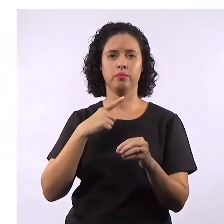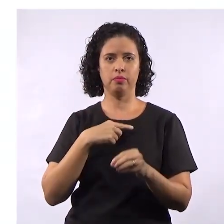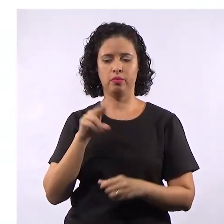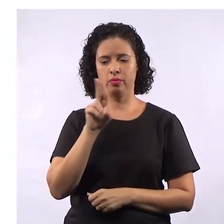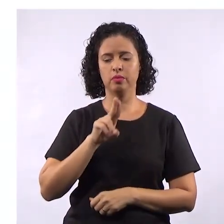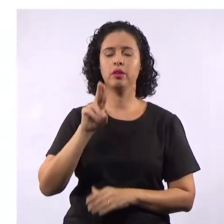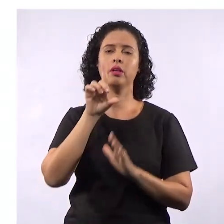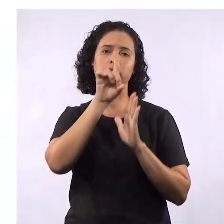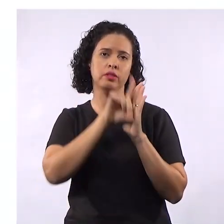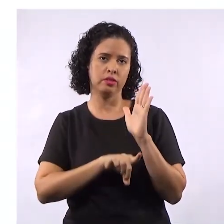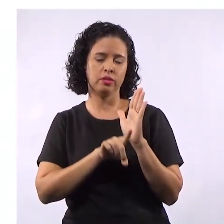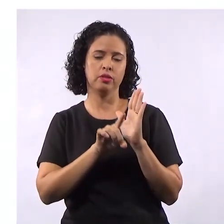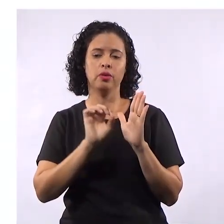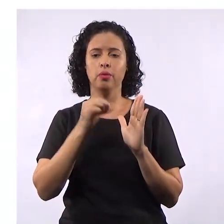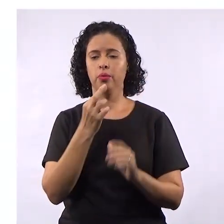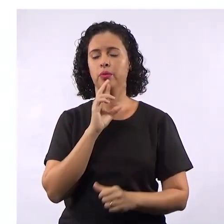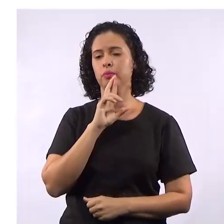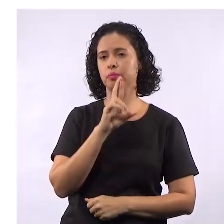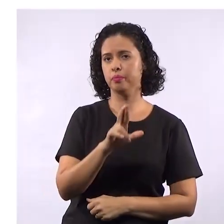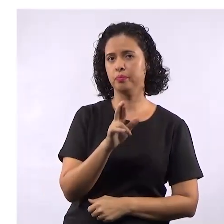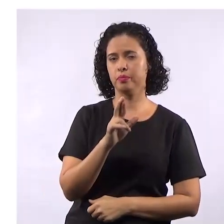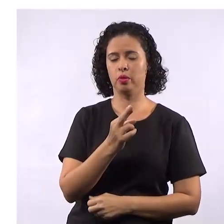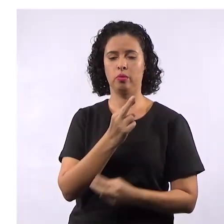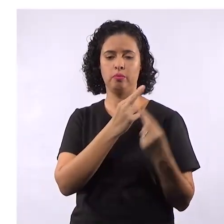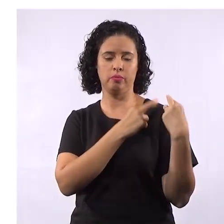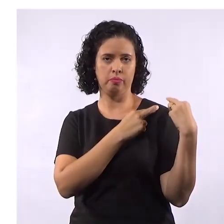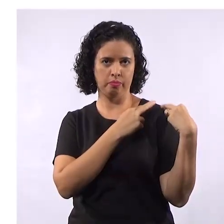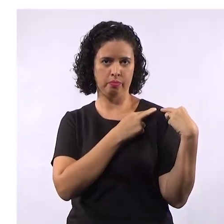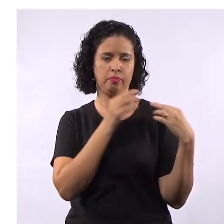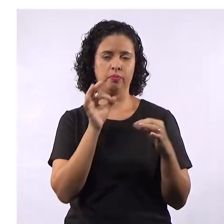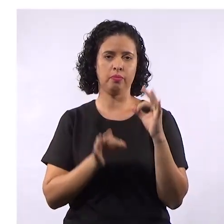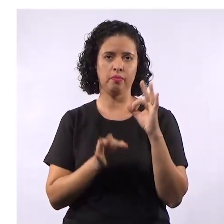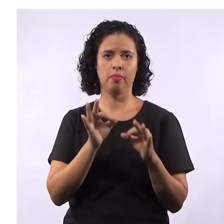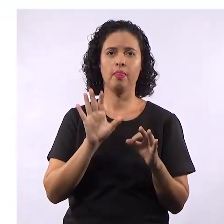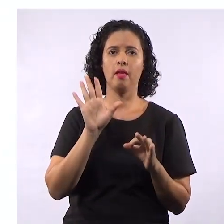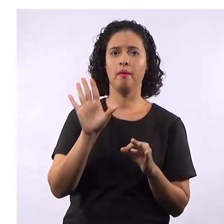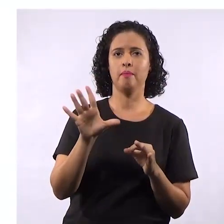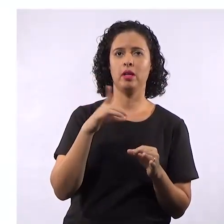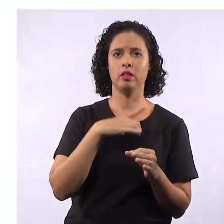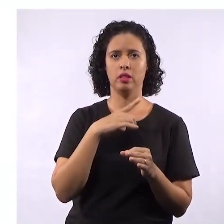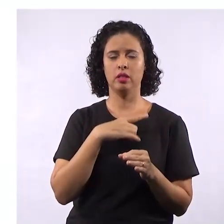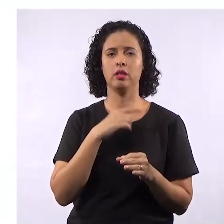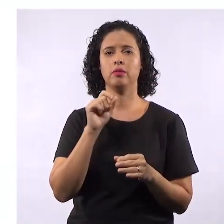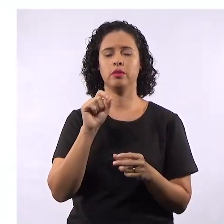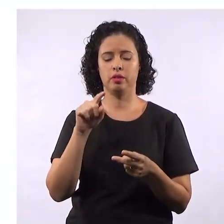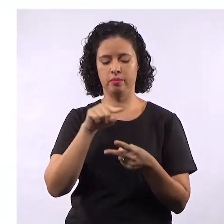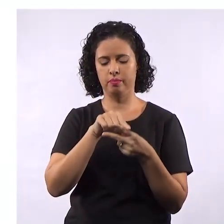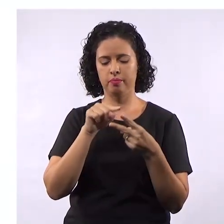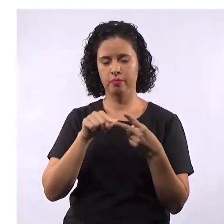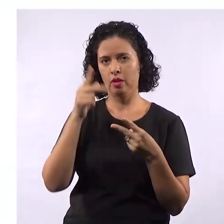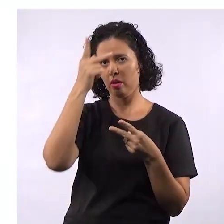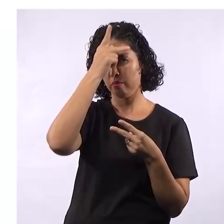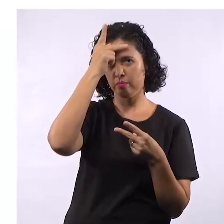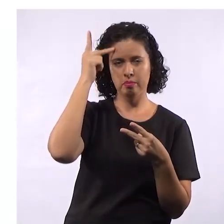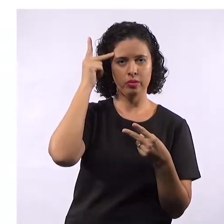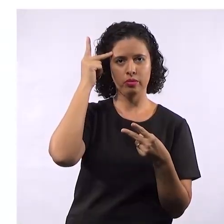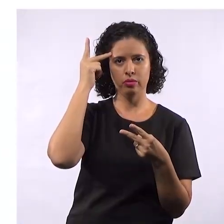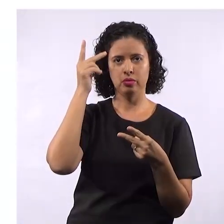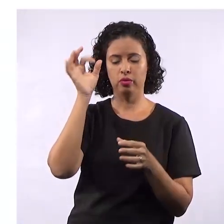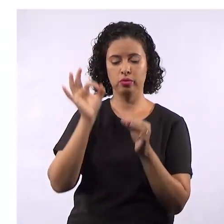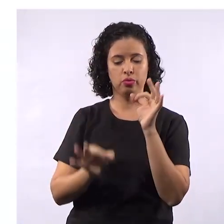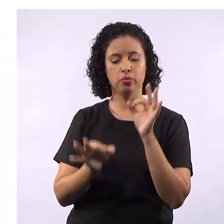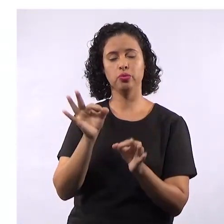ter várias ações, vários momentos, né, no caso, onde vai ter uma ordem de preferência para estar recebendo, né? Quem